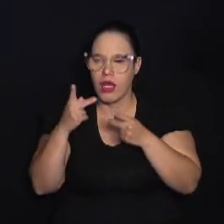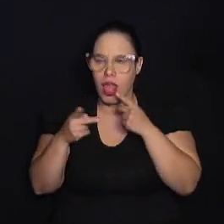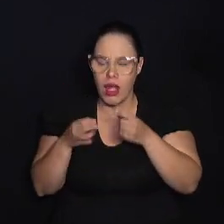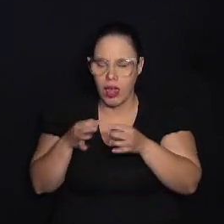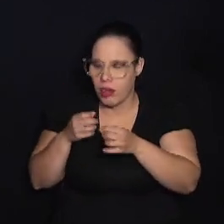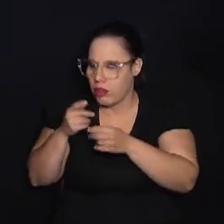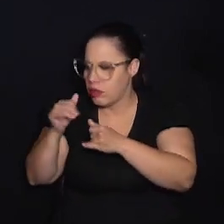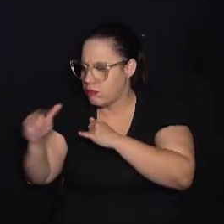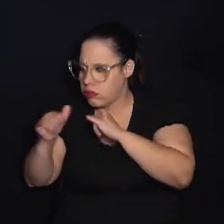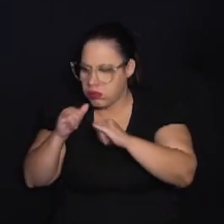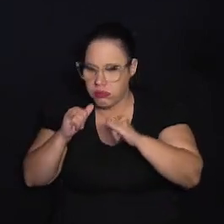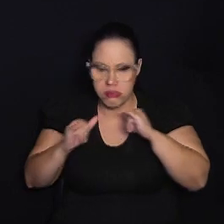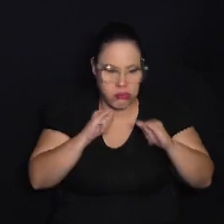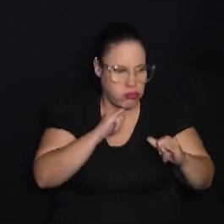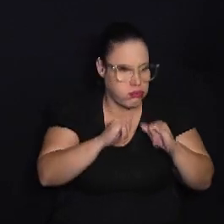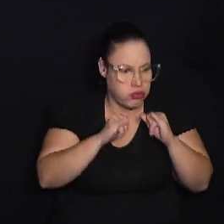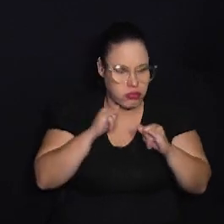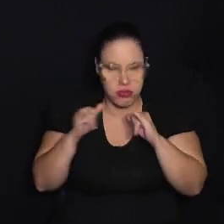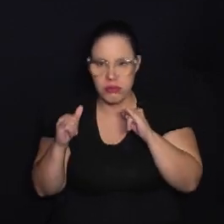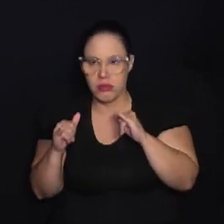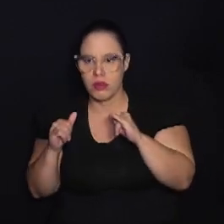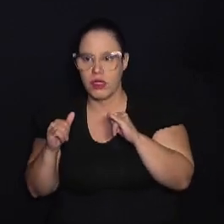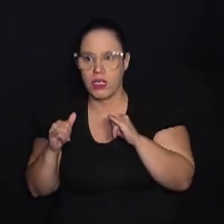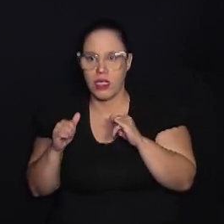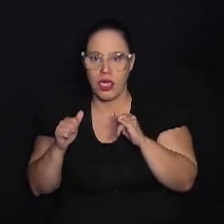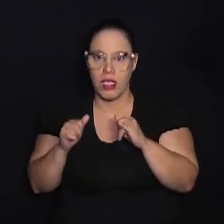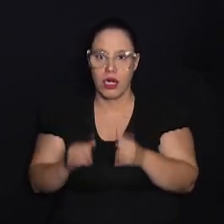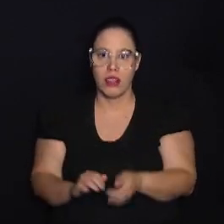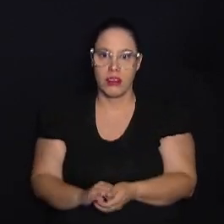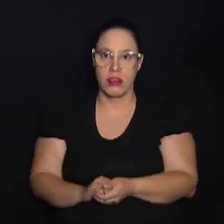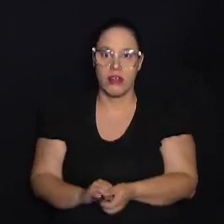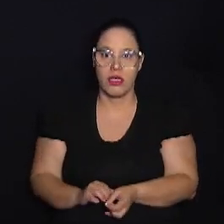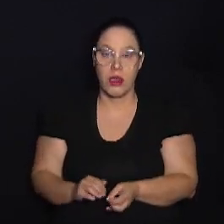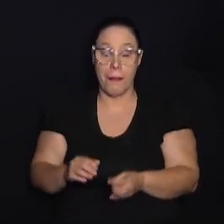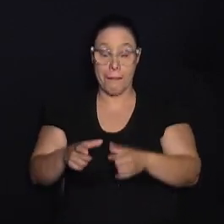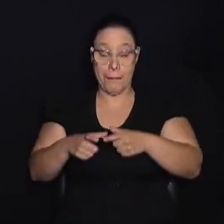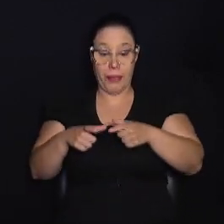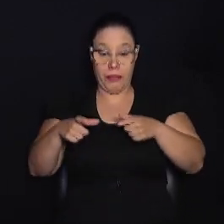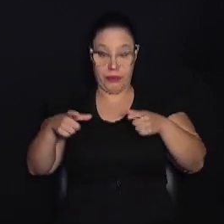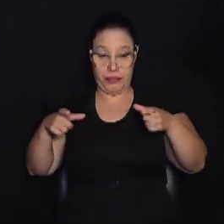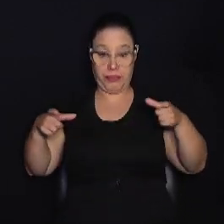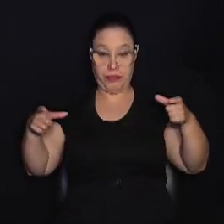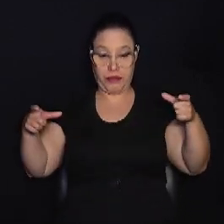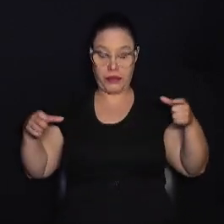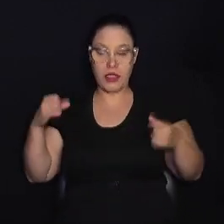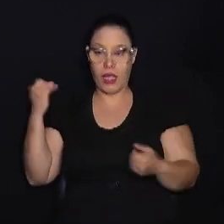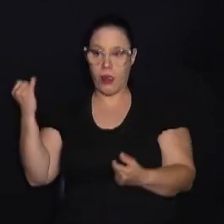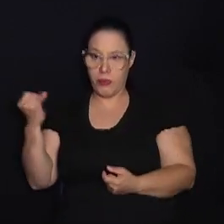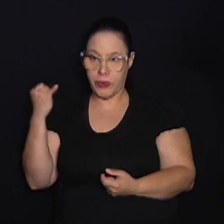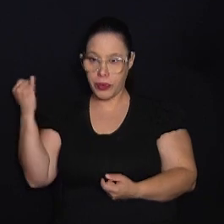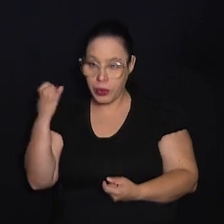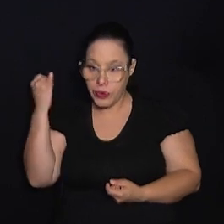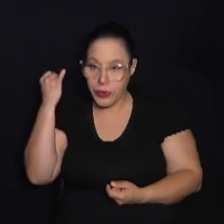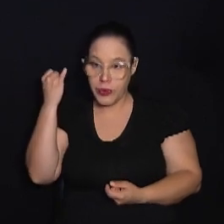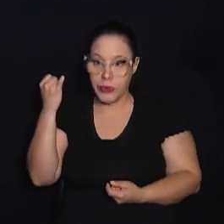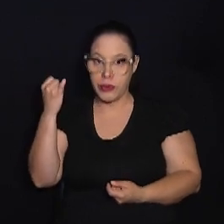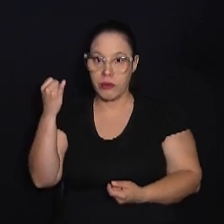vê a cada ano que passa essa divulgação sendo maior. E isso é muito importante que atinja